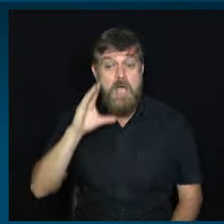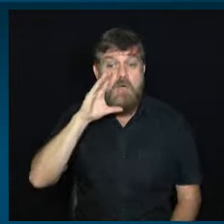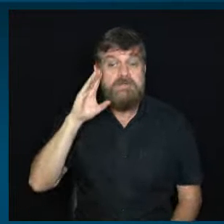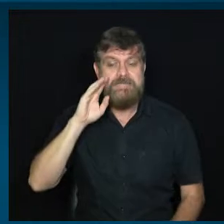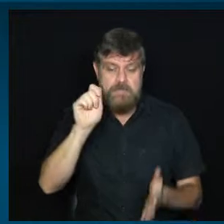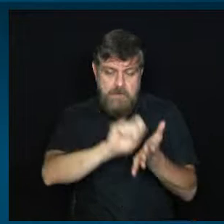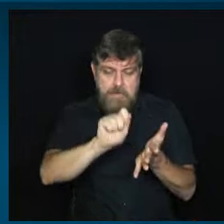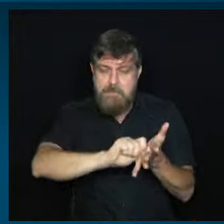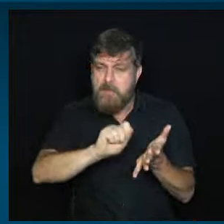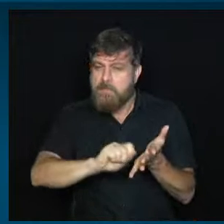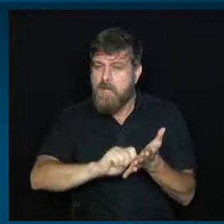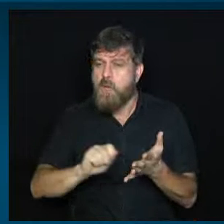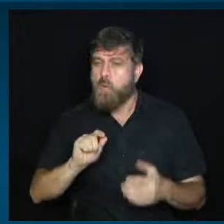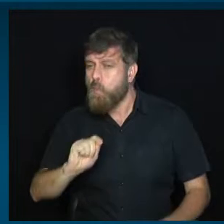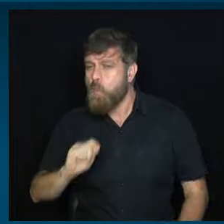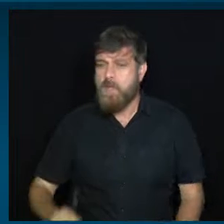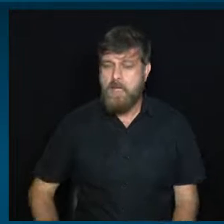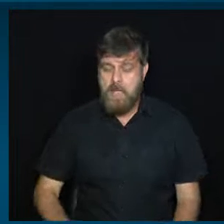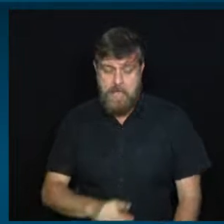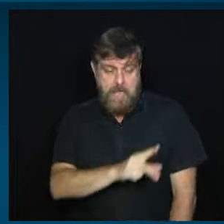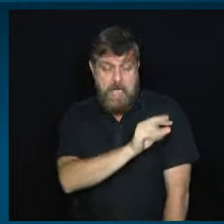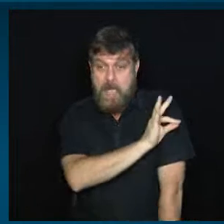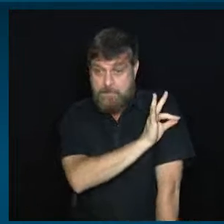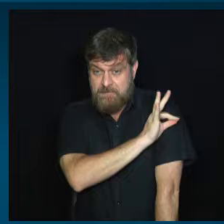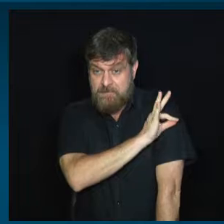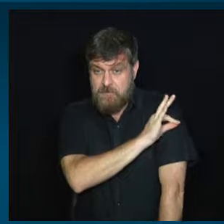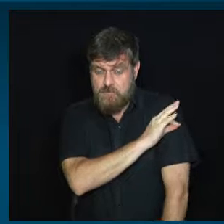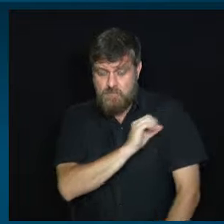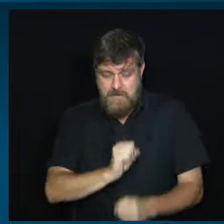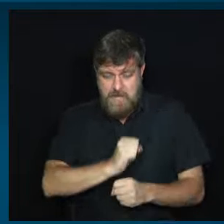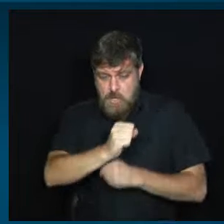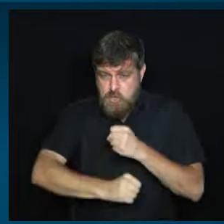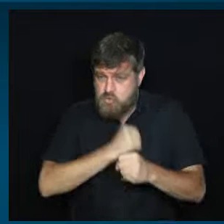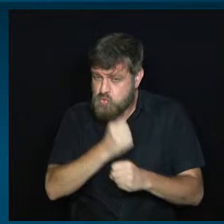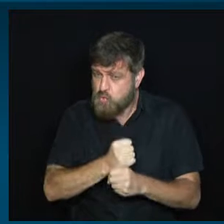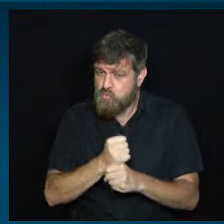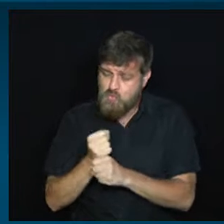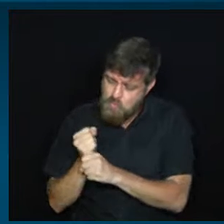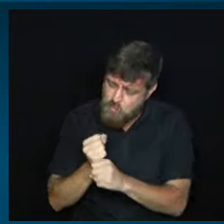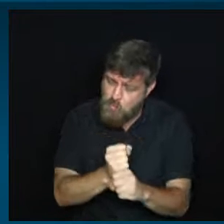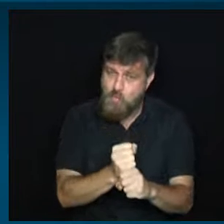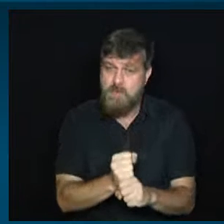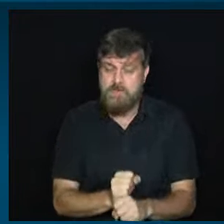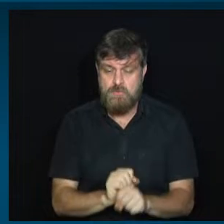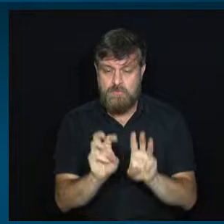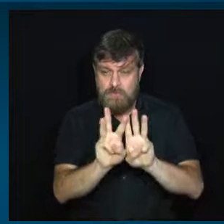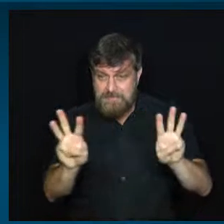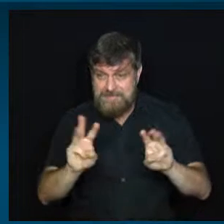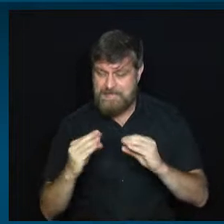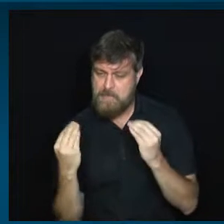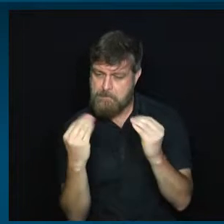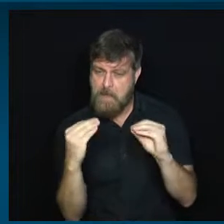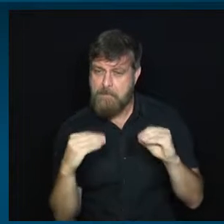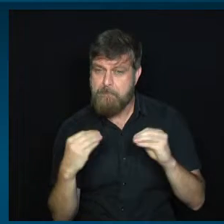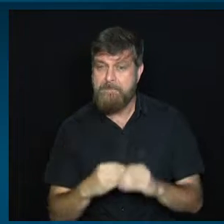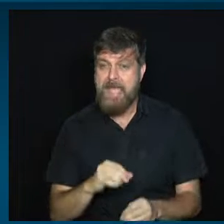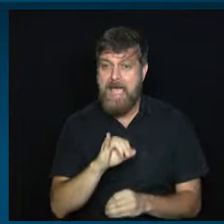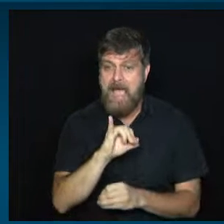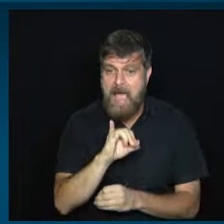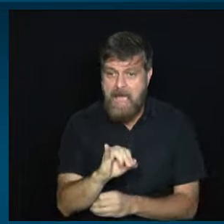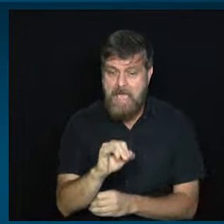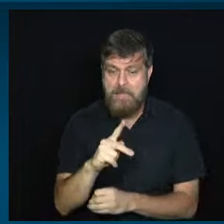que obriga a Prefeitura a divulgar anualmente em seu site os valores de IPVA que recebe do